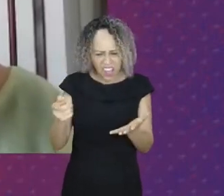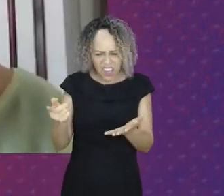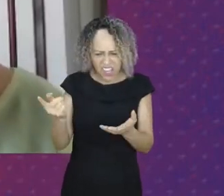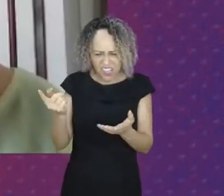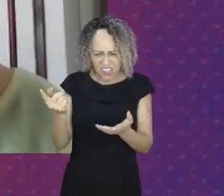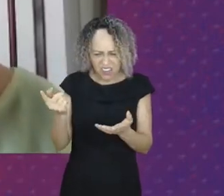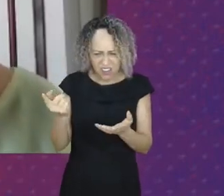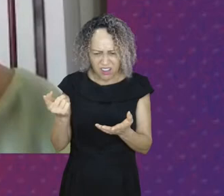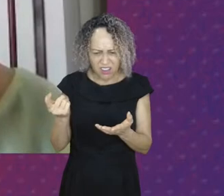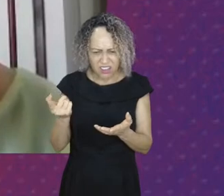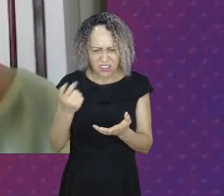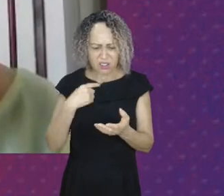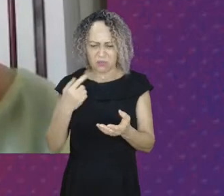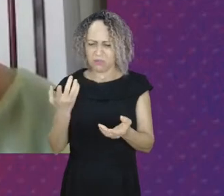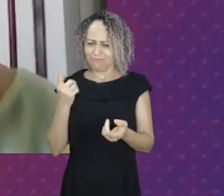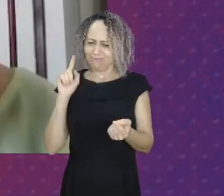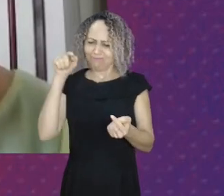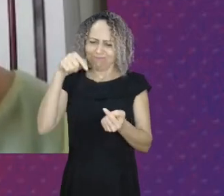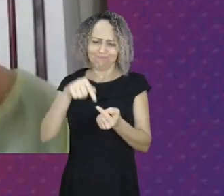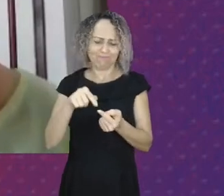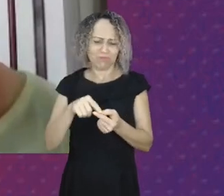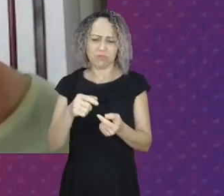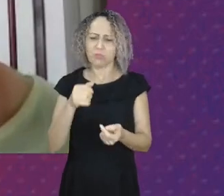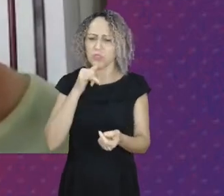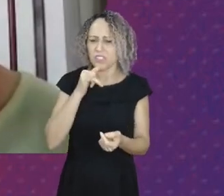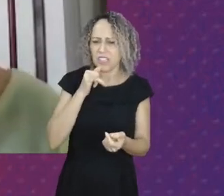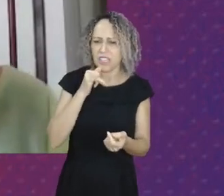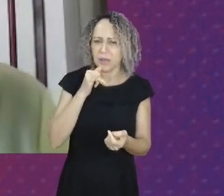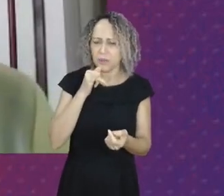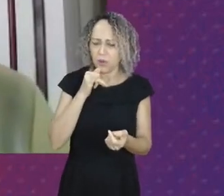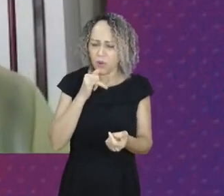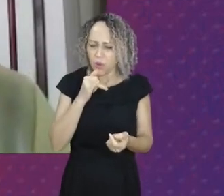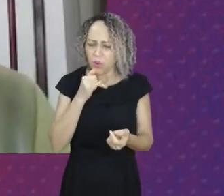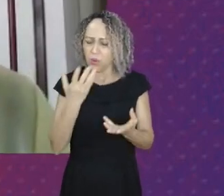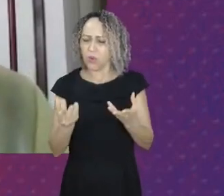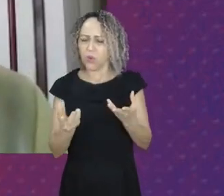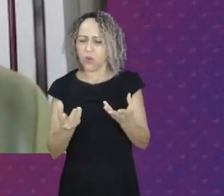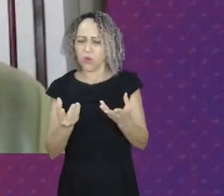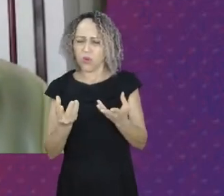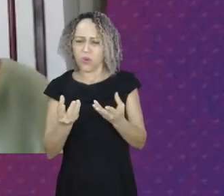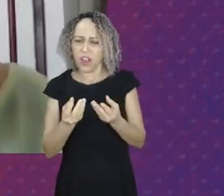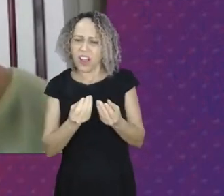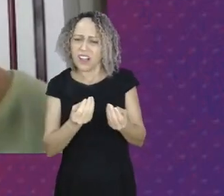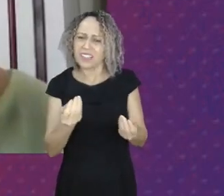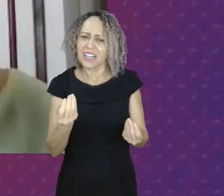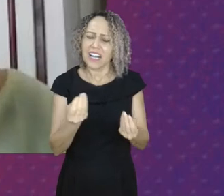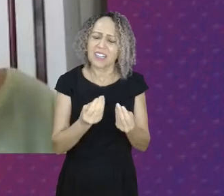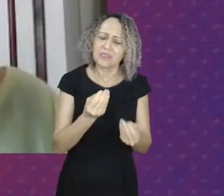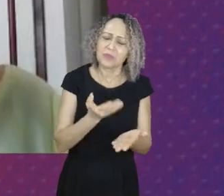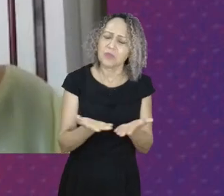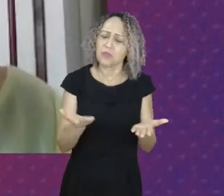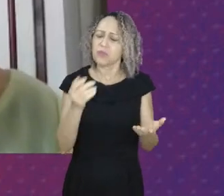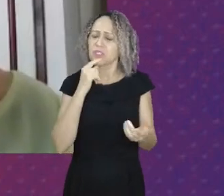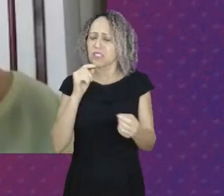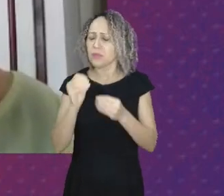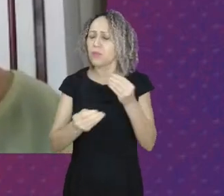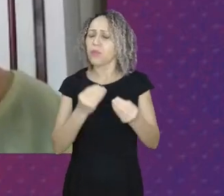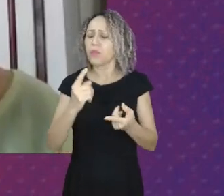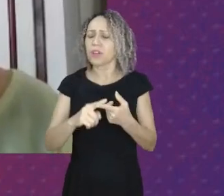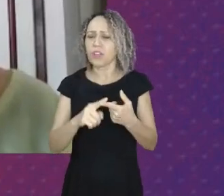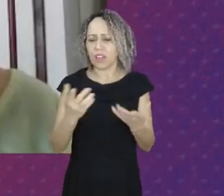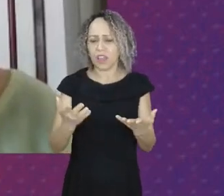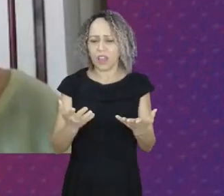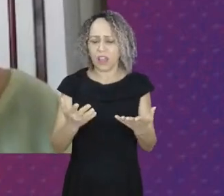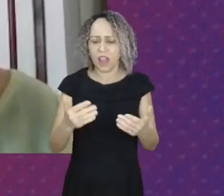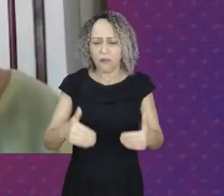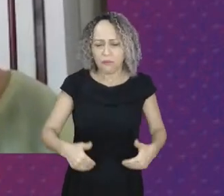preciso entender que não só a fome se origina da falta de renda, que tem cada